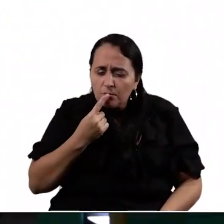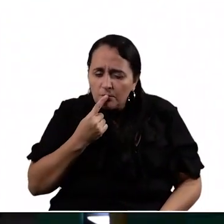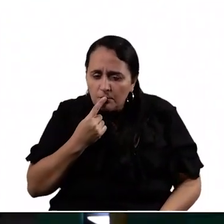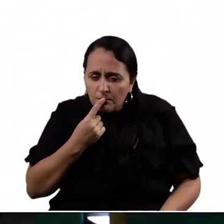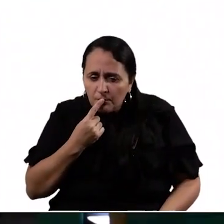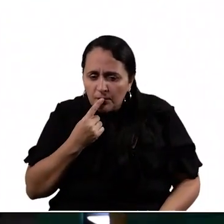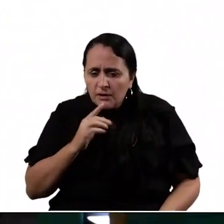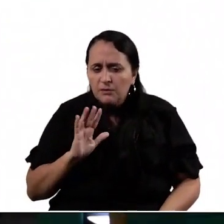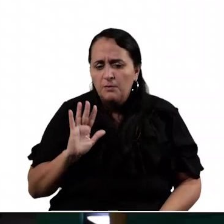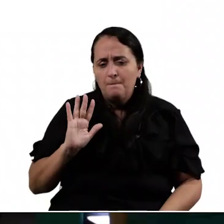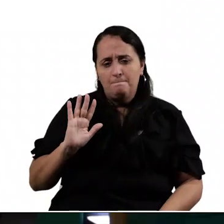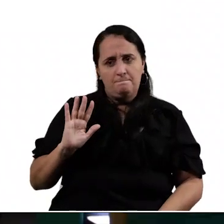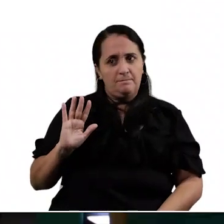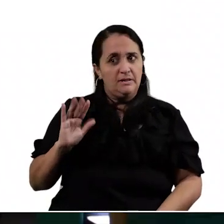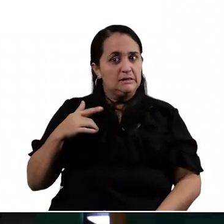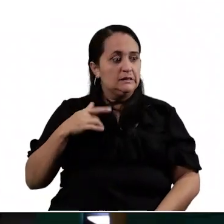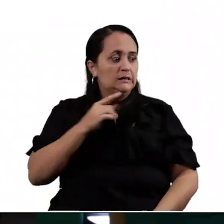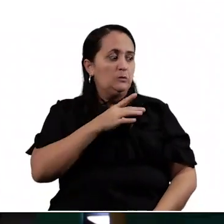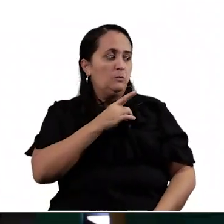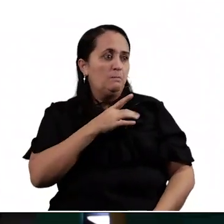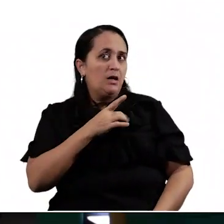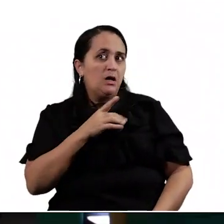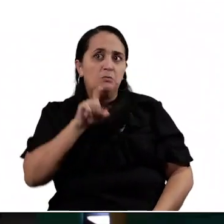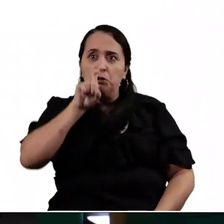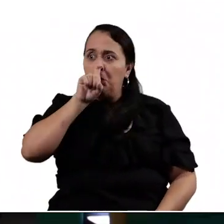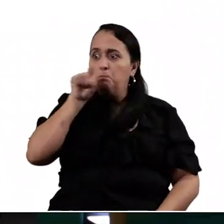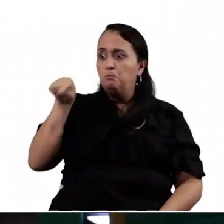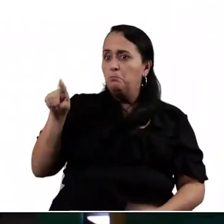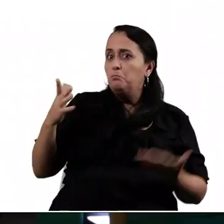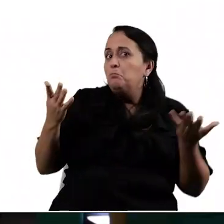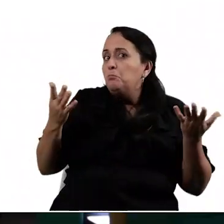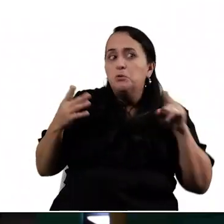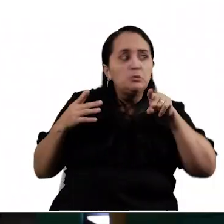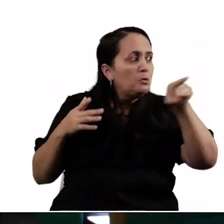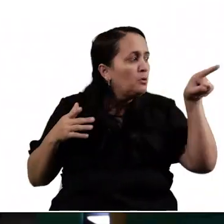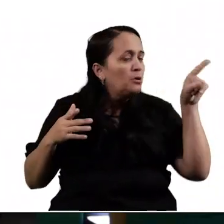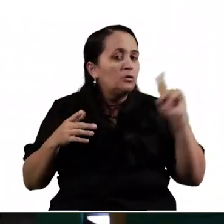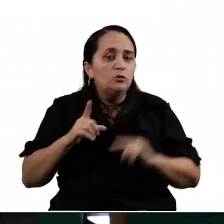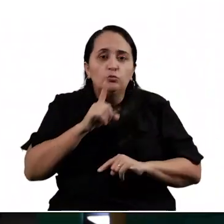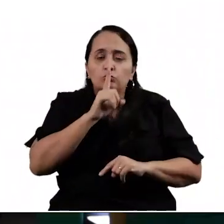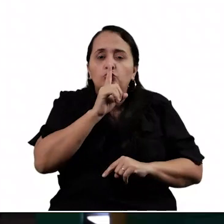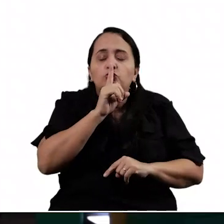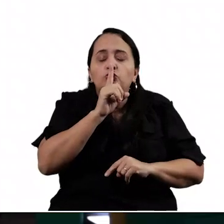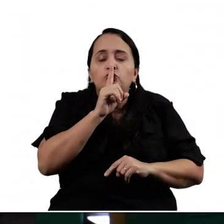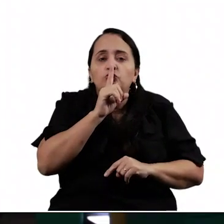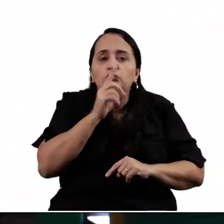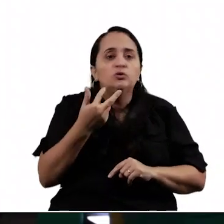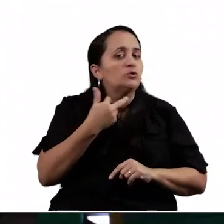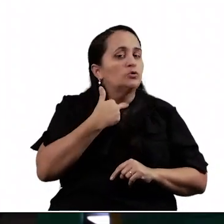medo porque como ele não era um bruxo ele tava com medo de cair ele só lembrava que ele não podia falar nada